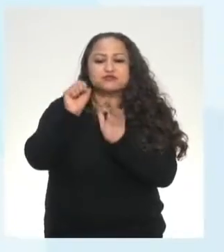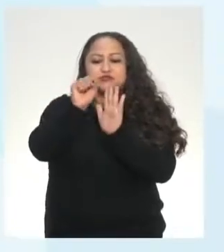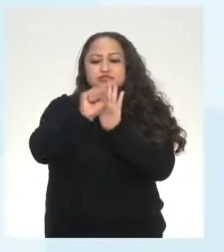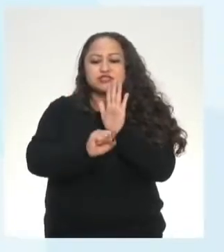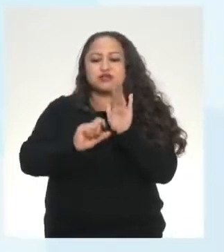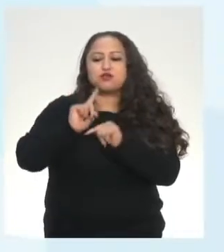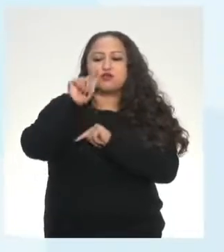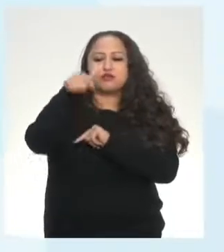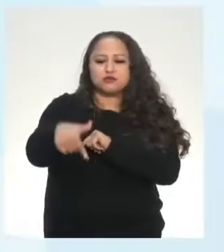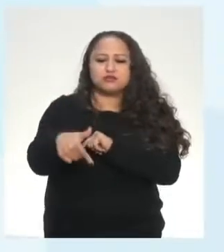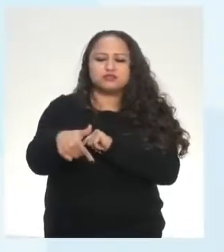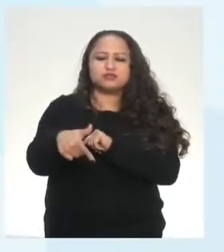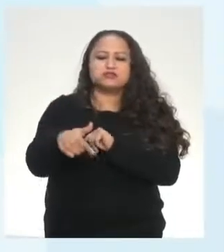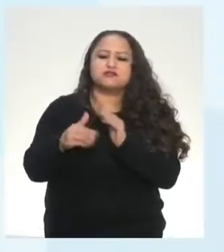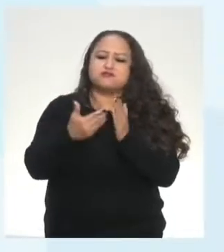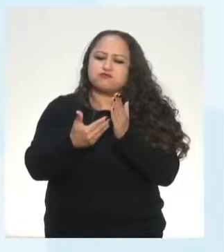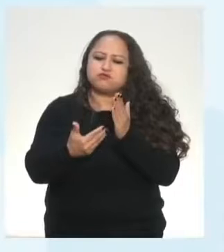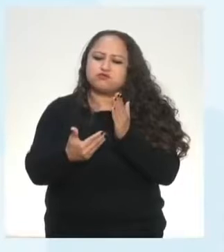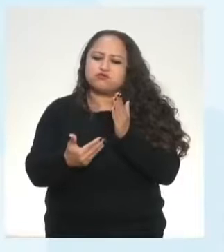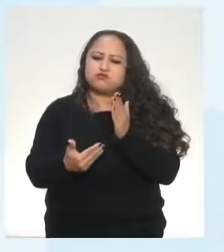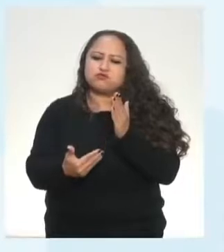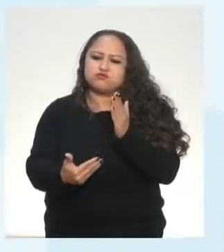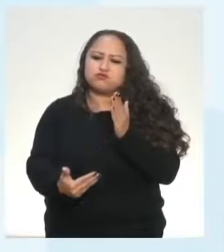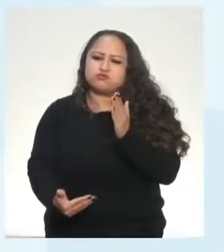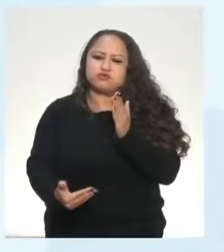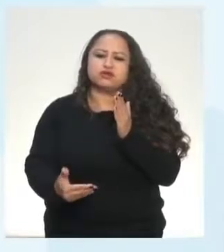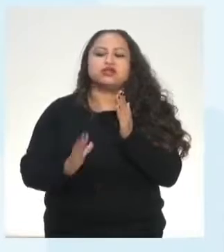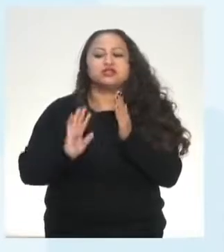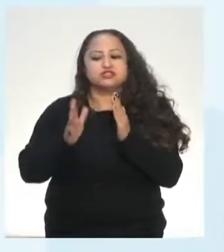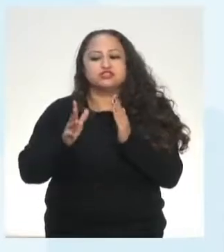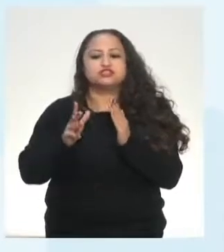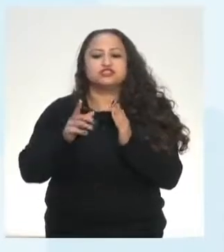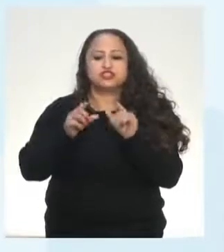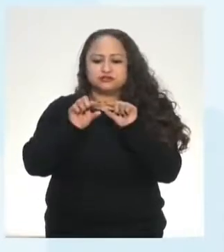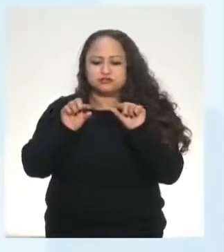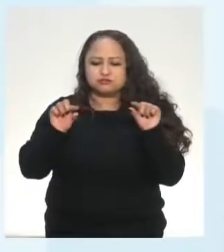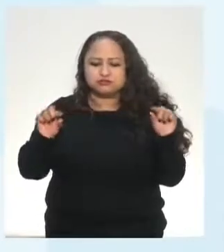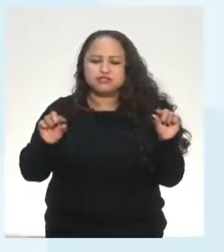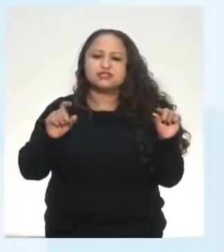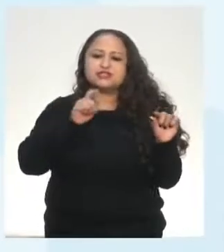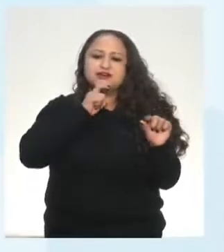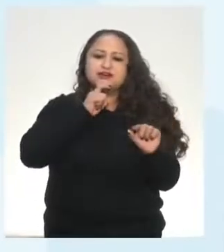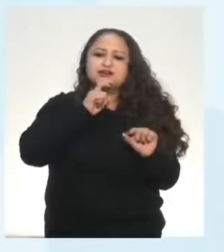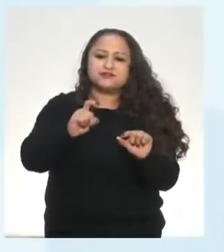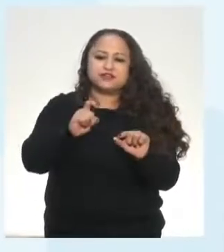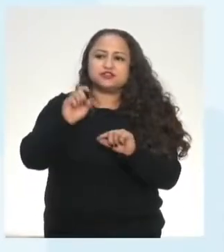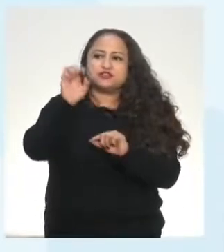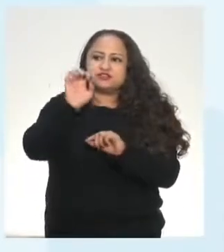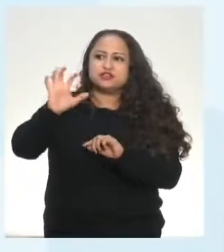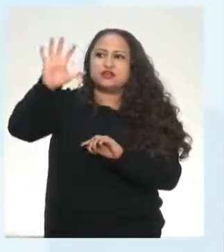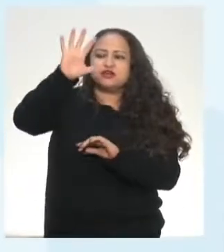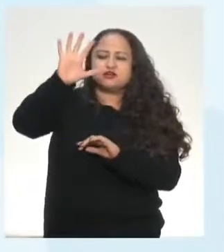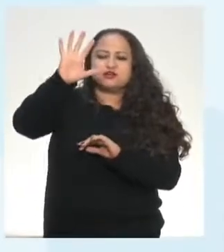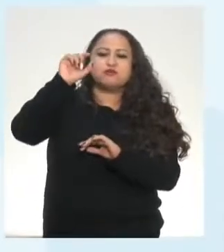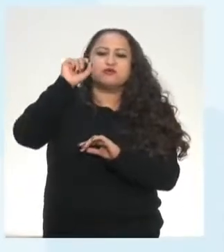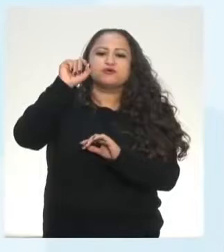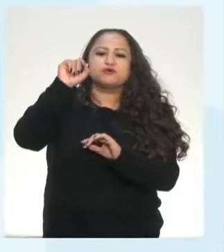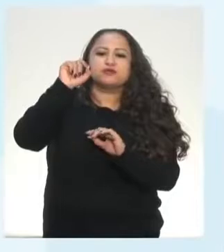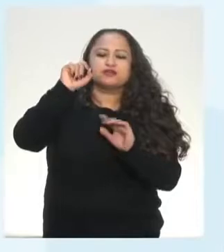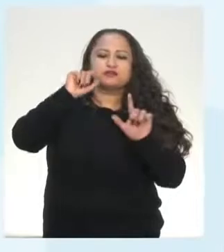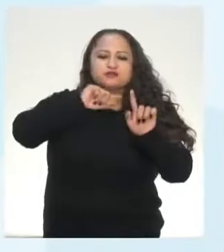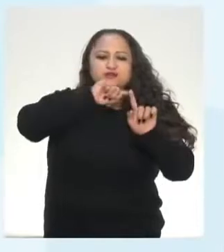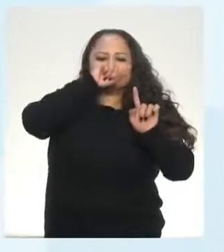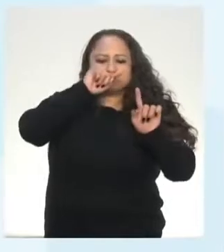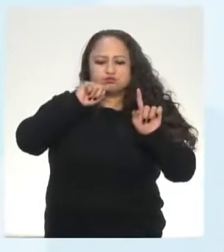cair sensivelmente. Já a linha verde mostra a Europa. Então ela está, né, em declínio, como a gente vê aí,